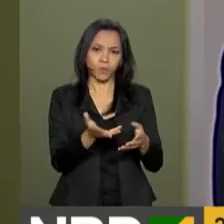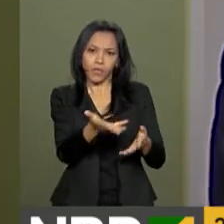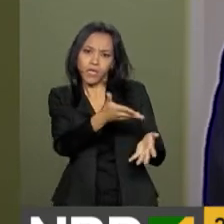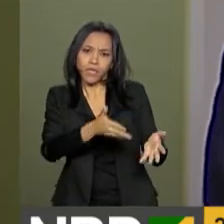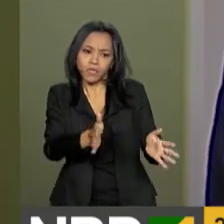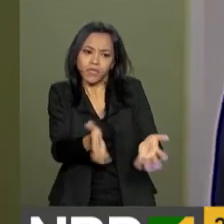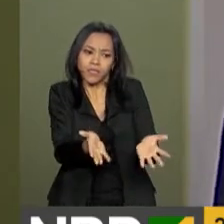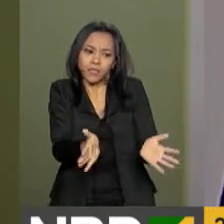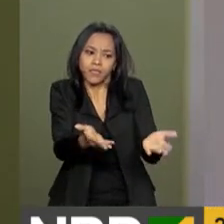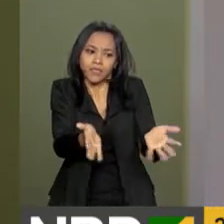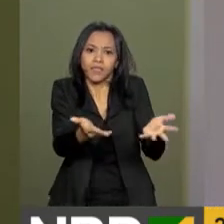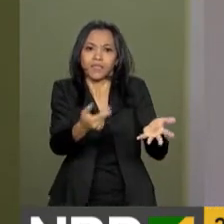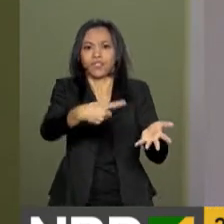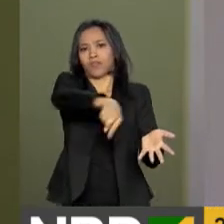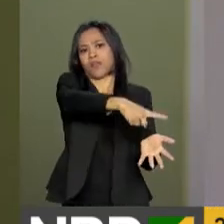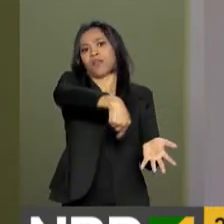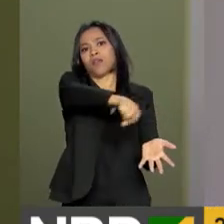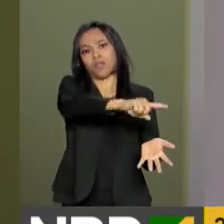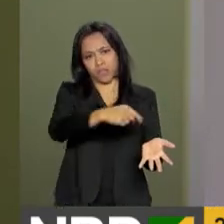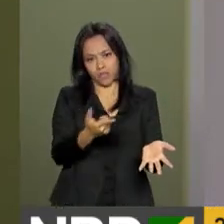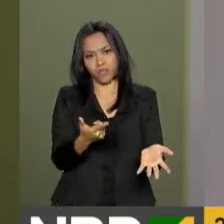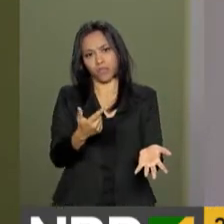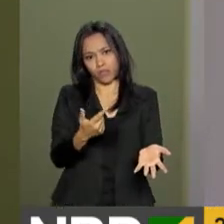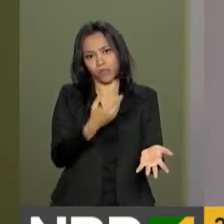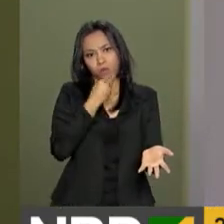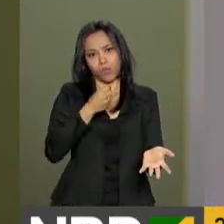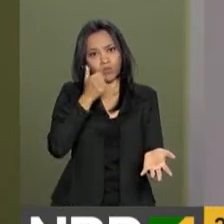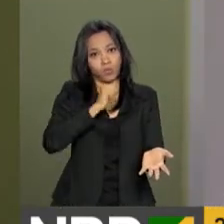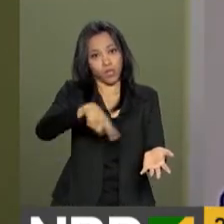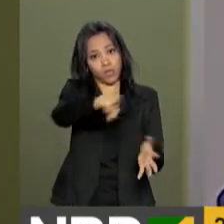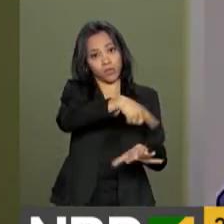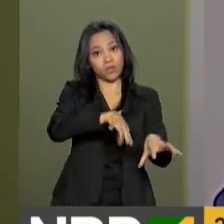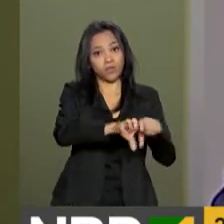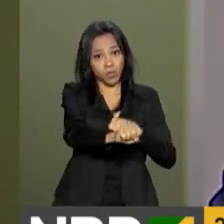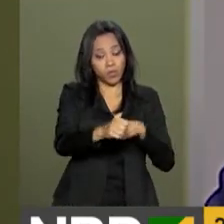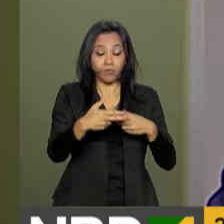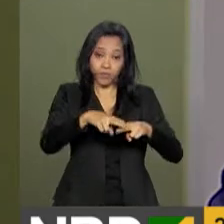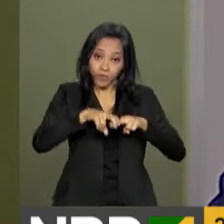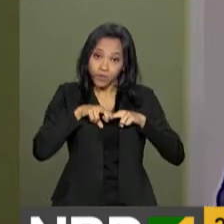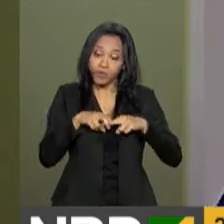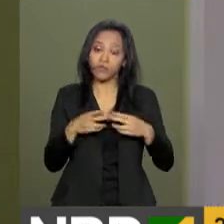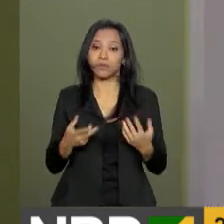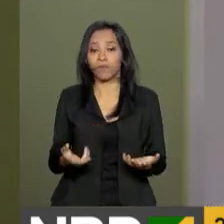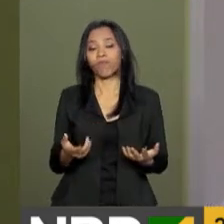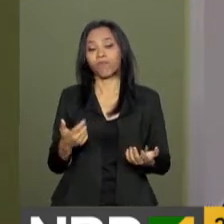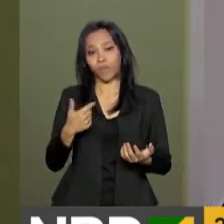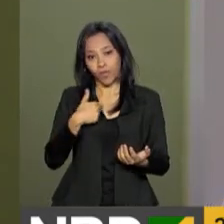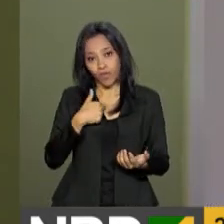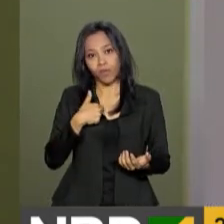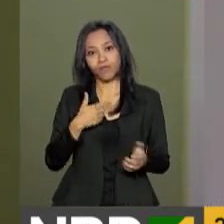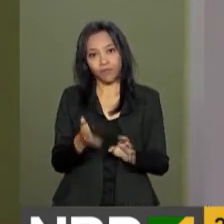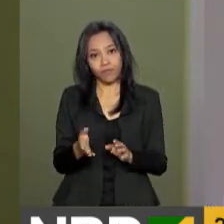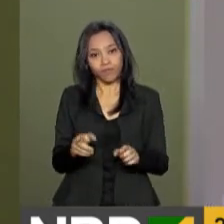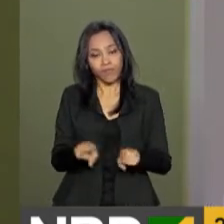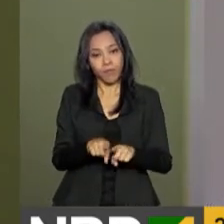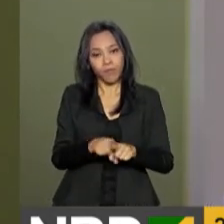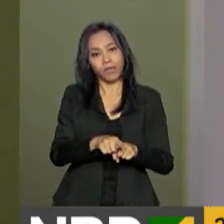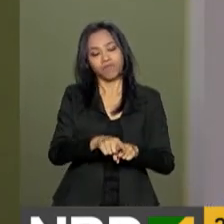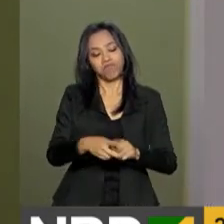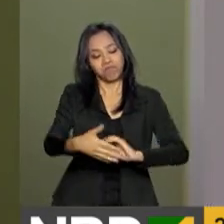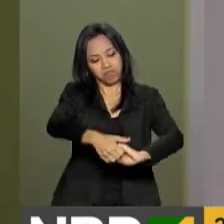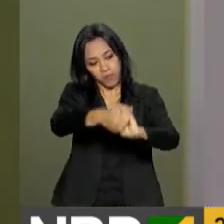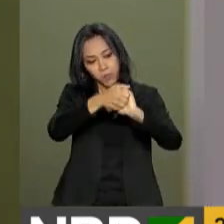os senhores formandos e as senhoras é formandas portanto também eu tomo a liberdade cumprimentar